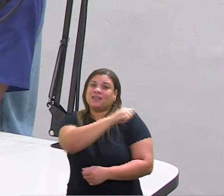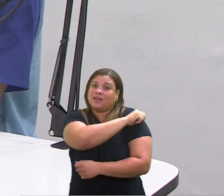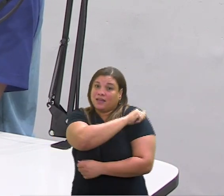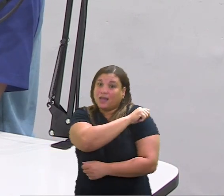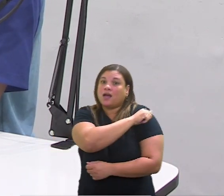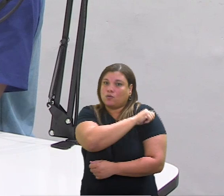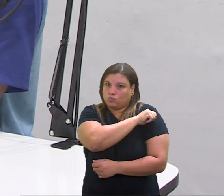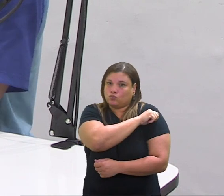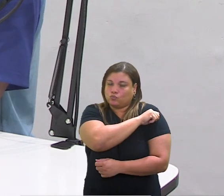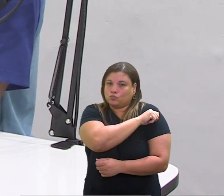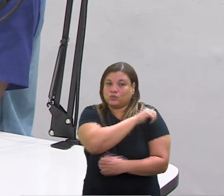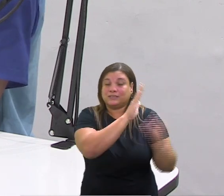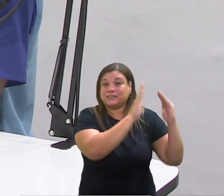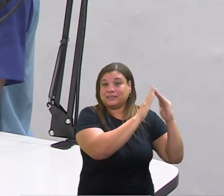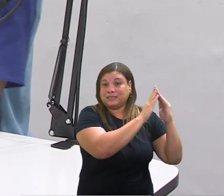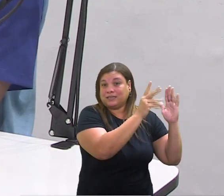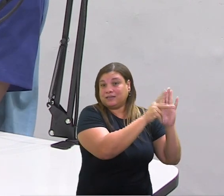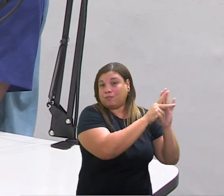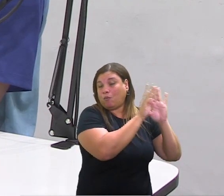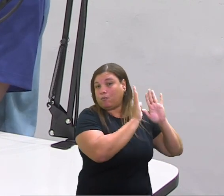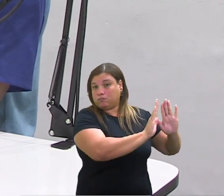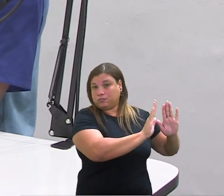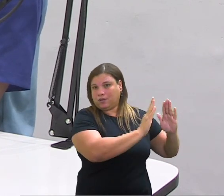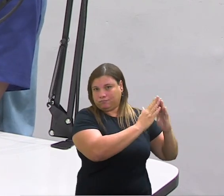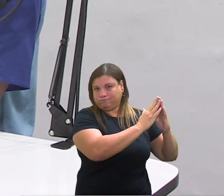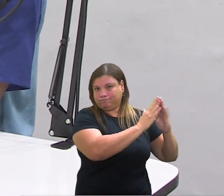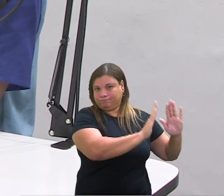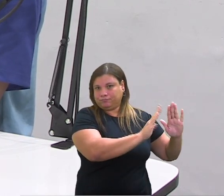sua casa, que quando recebe um não